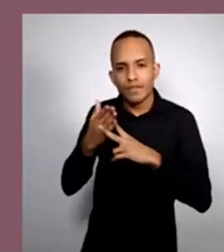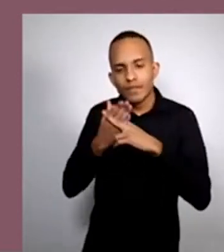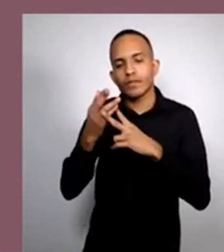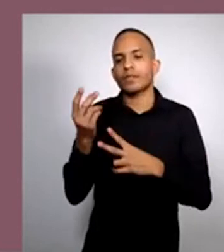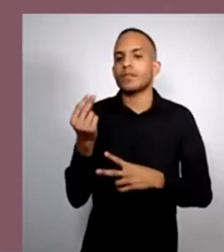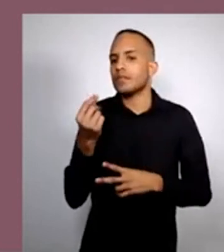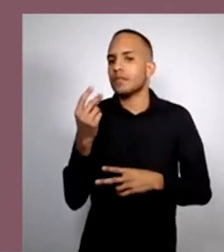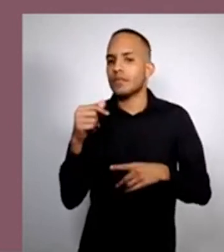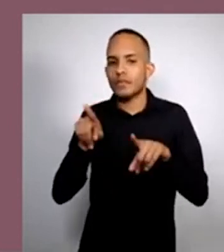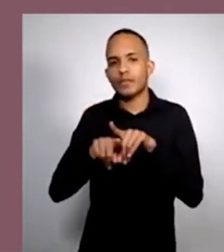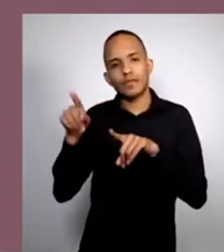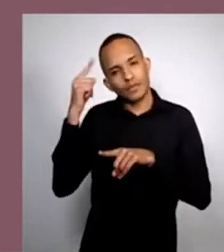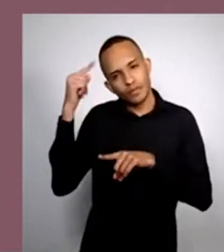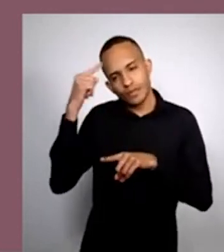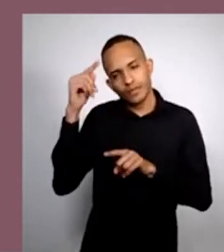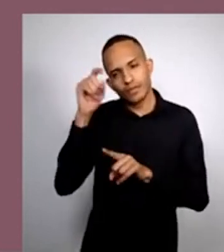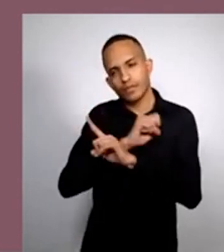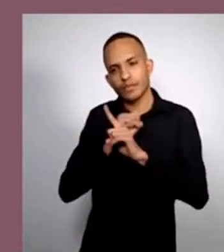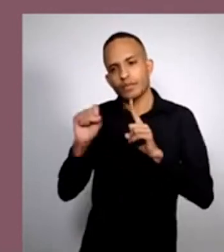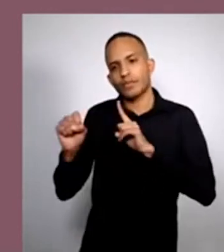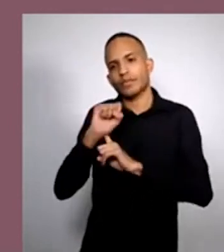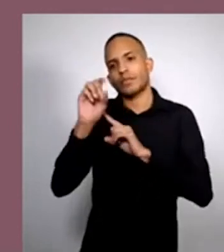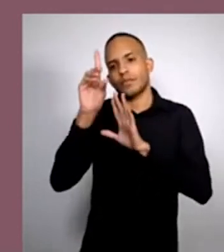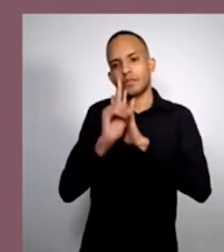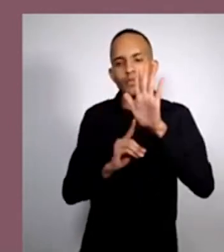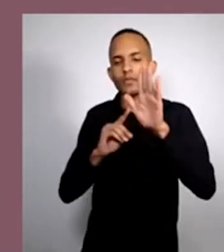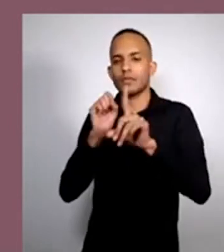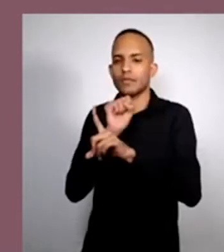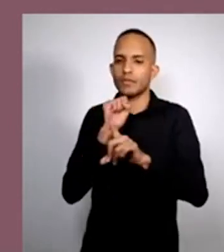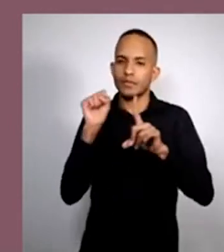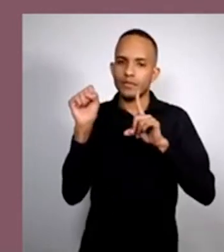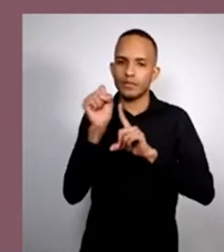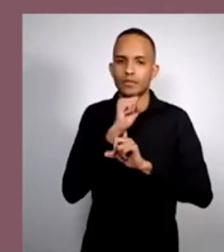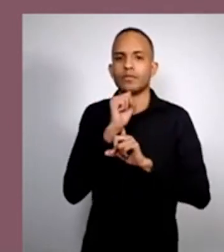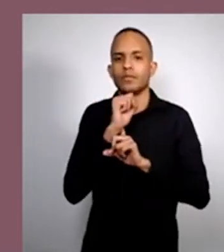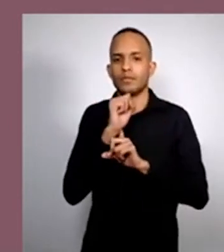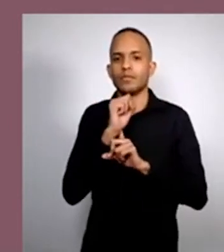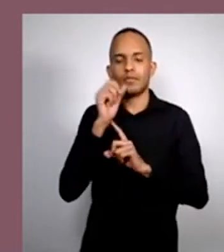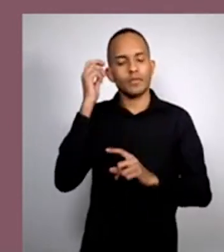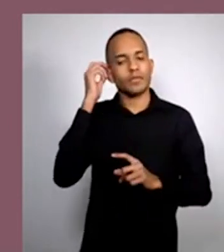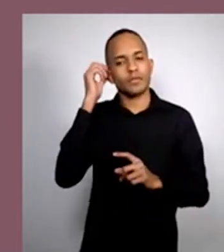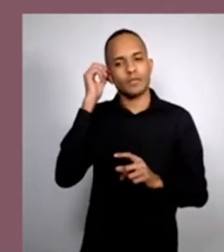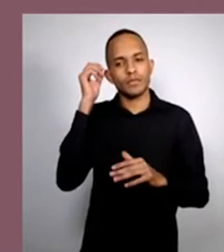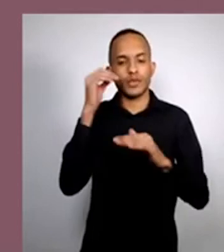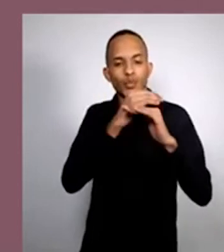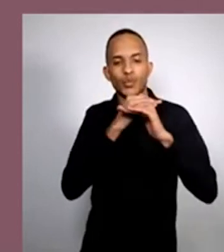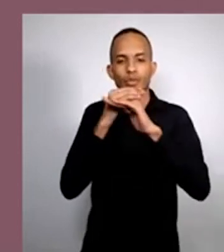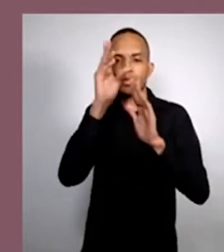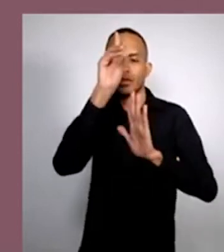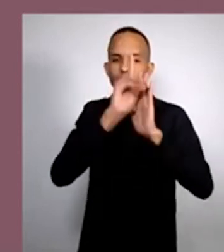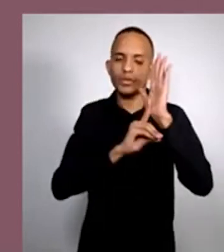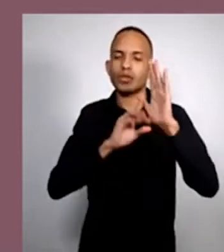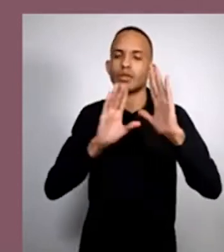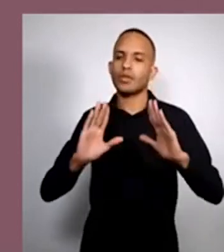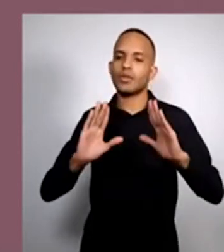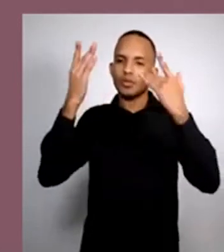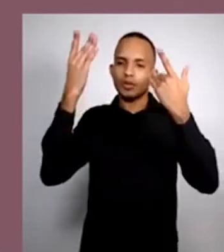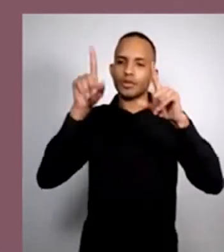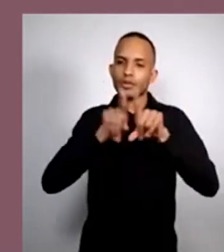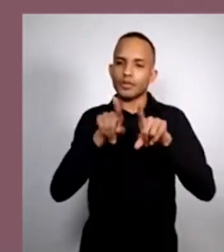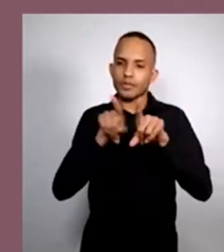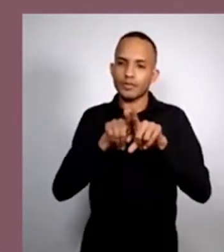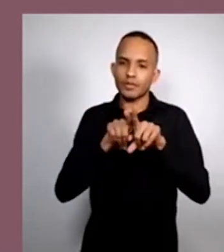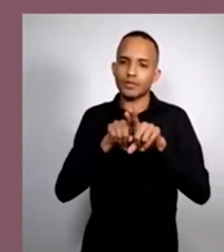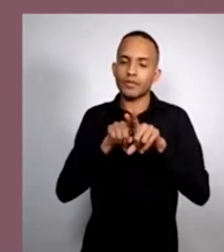repensar uma sociedade onde os direitos sociais aconteçam, onde a igualdade de direitos aconteça e